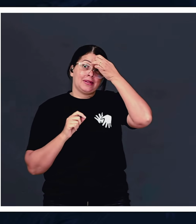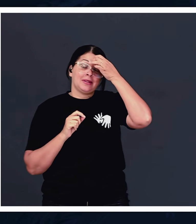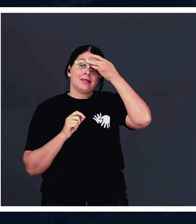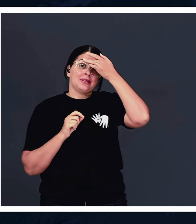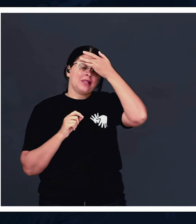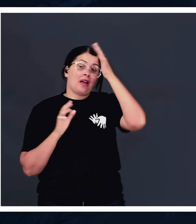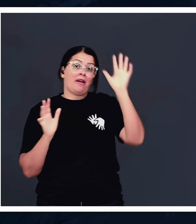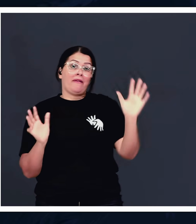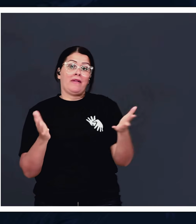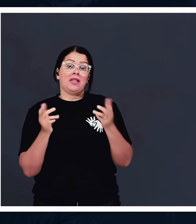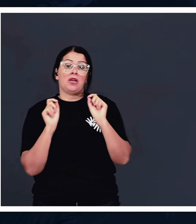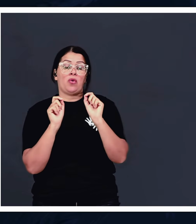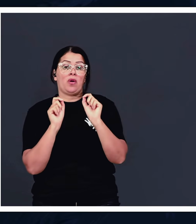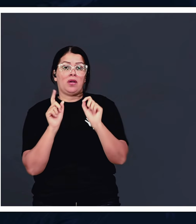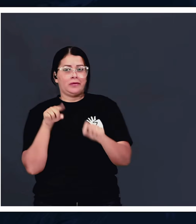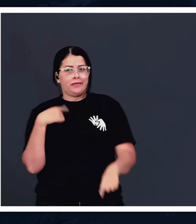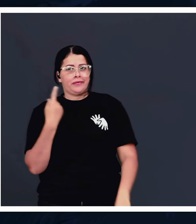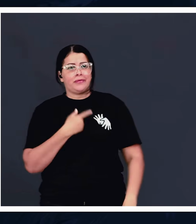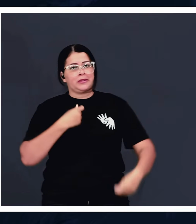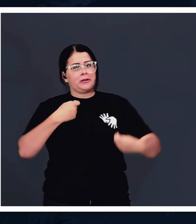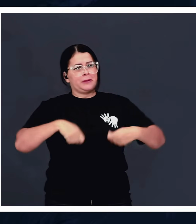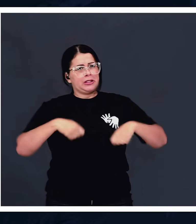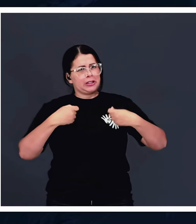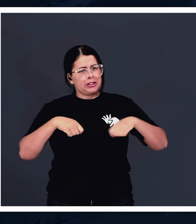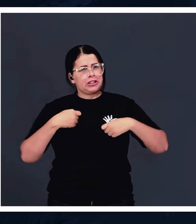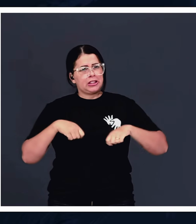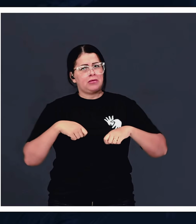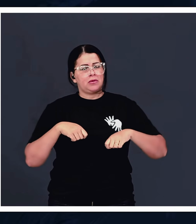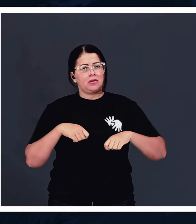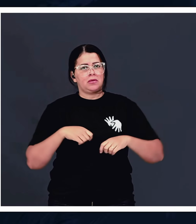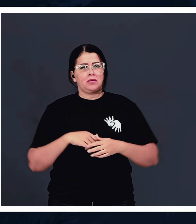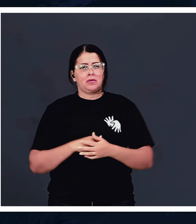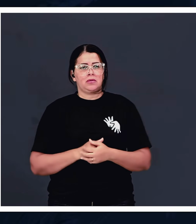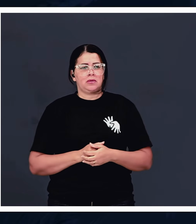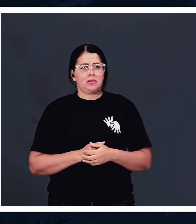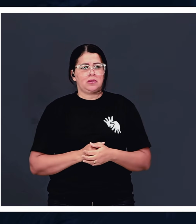enfatizar: sejamos extremistas